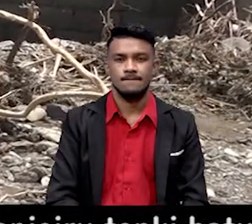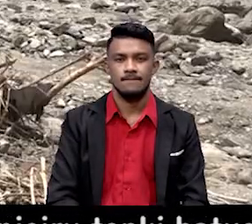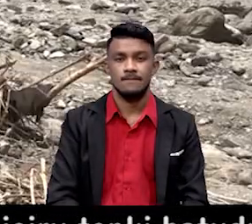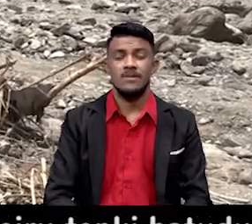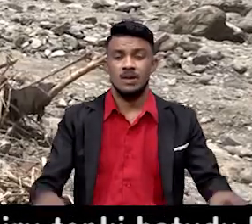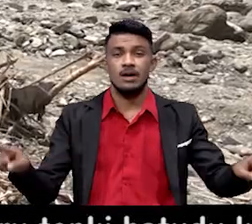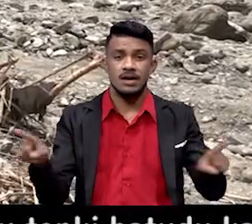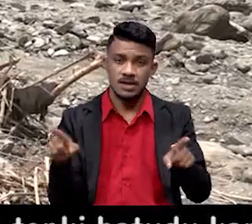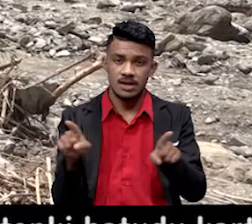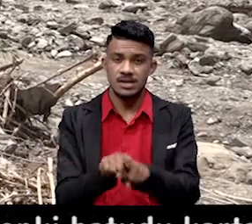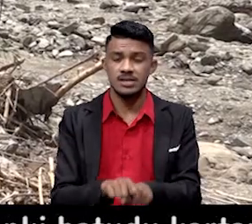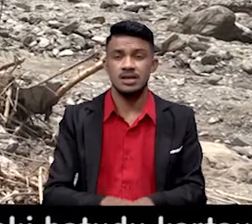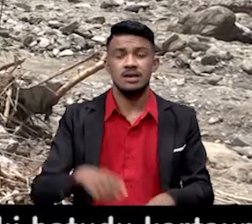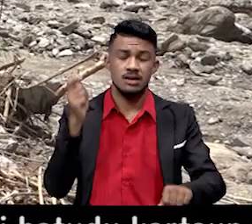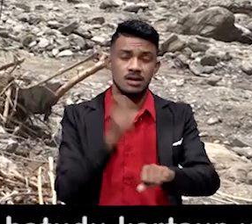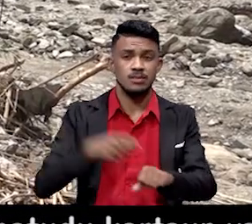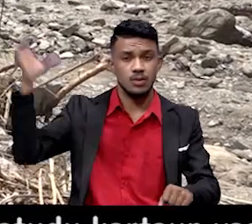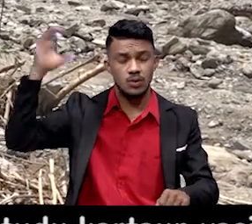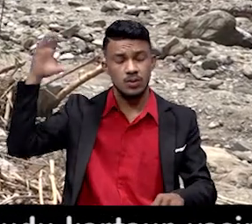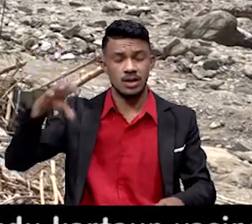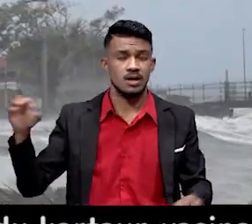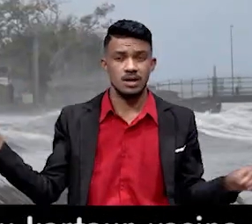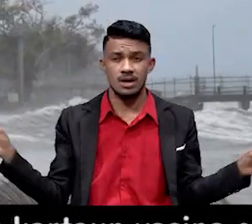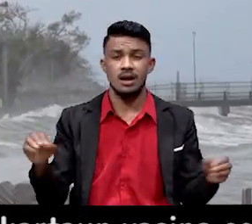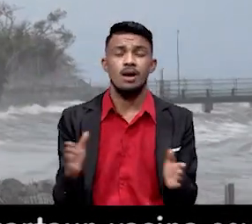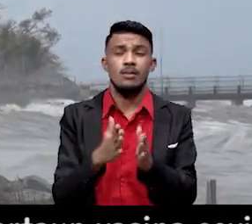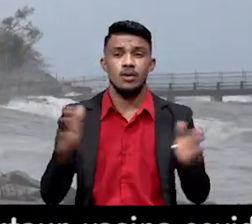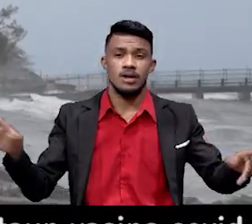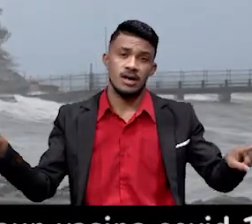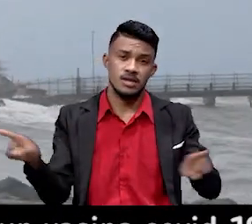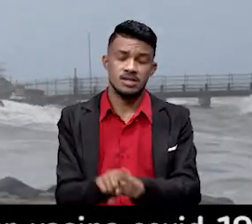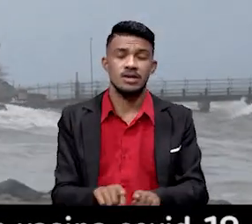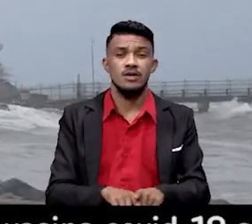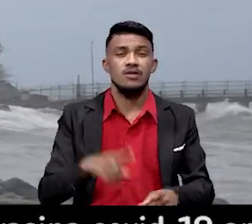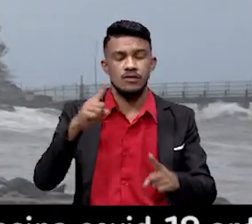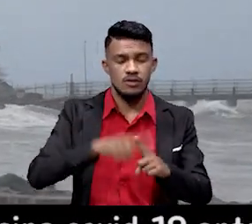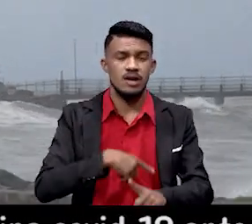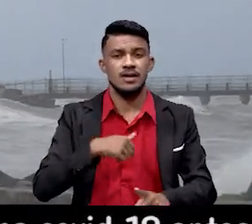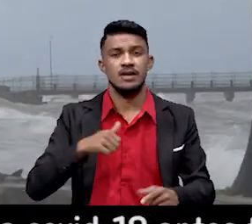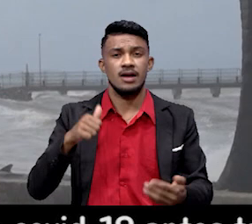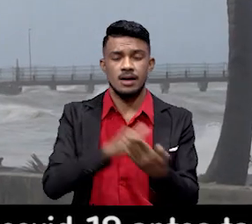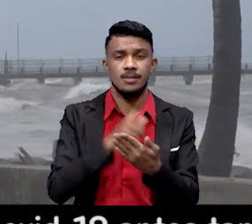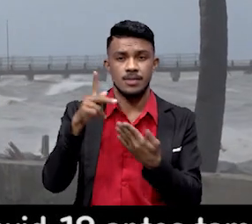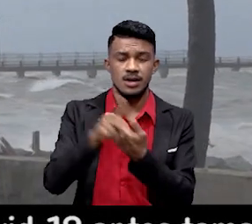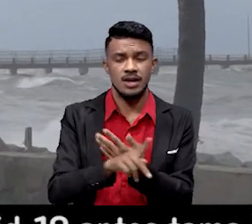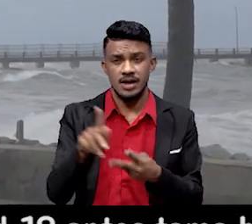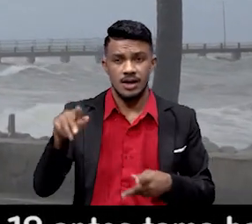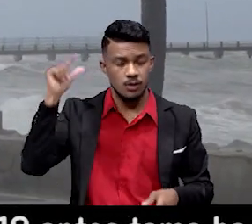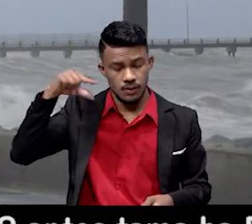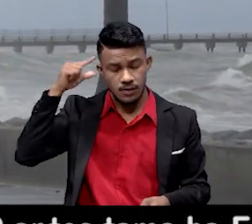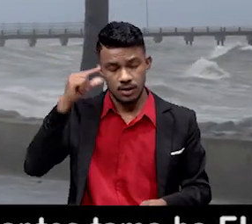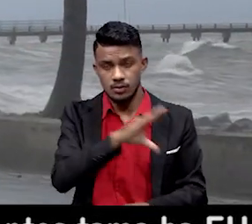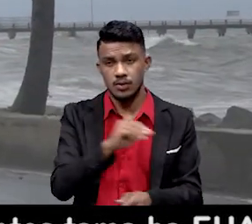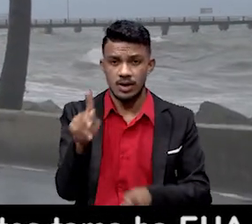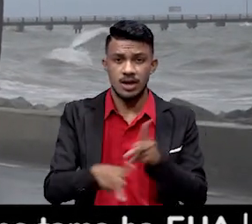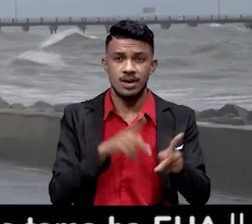Mas que La Niña ni tendência la bot hanesa inha fulang abril, mabe governo no comunidade sira precisa fo atenção na